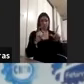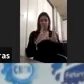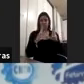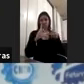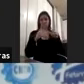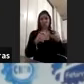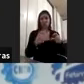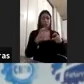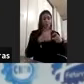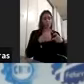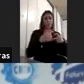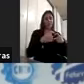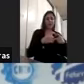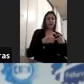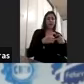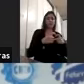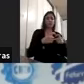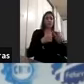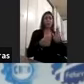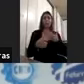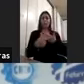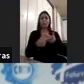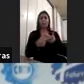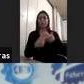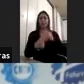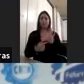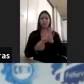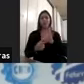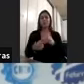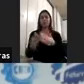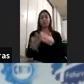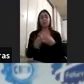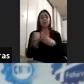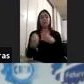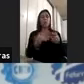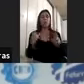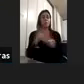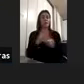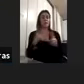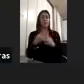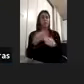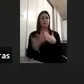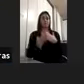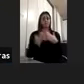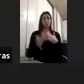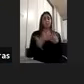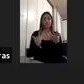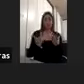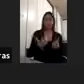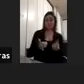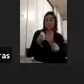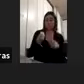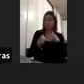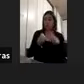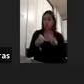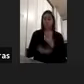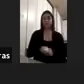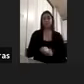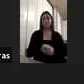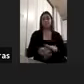os atestados? Como que ela agia em relação a isso? Então, Gilce, as dores dele começou